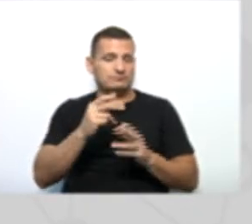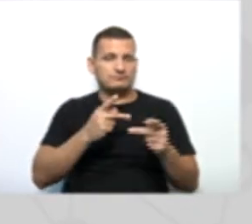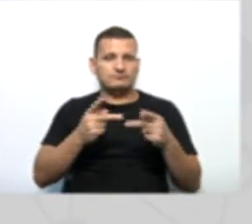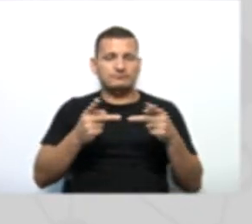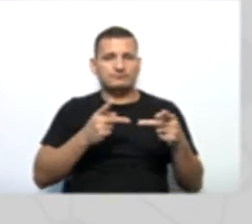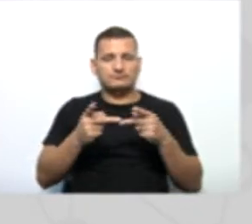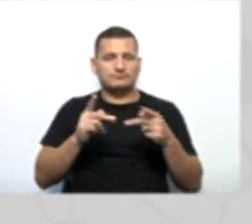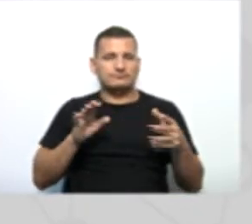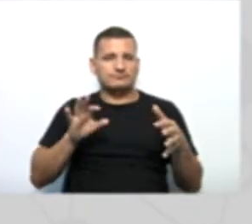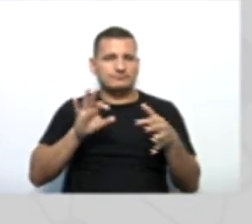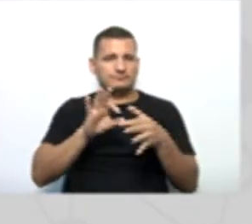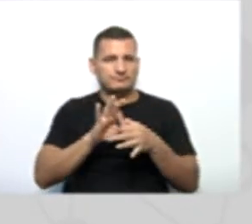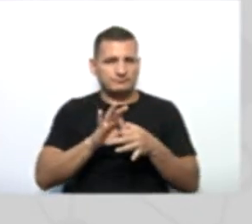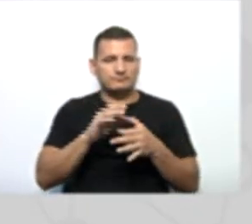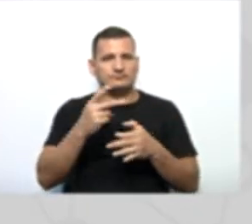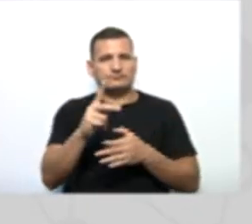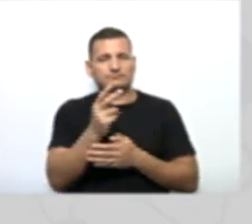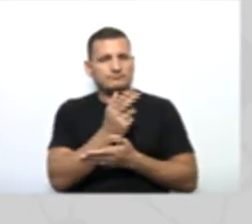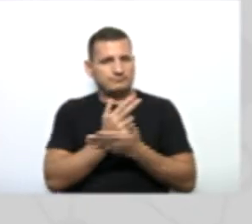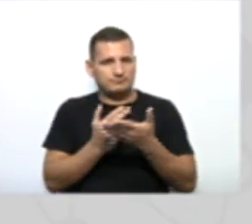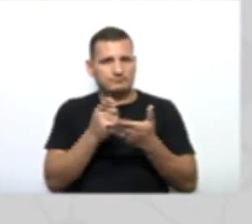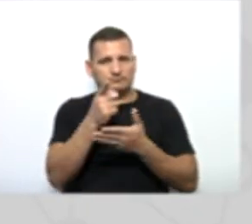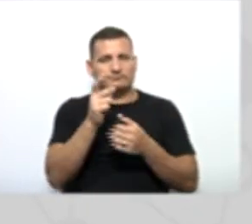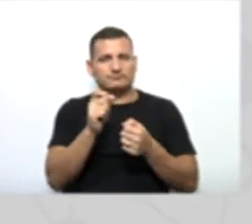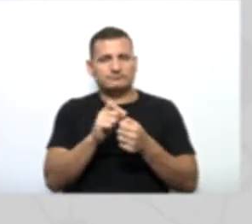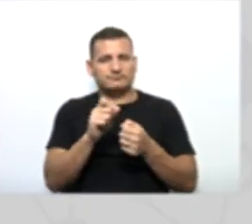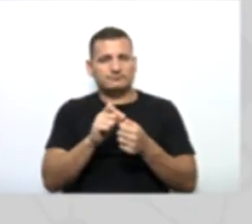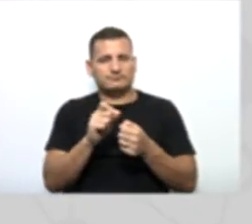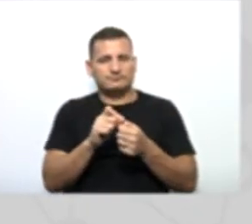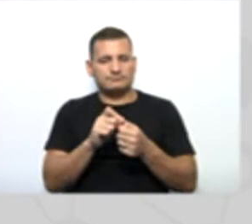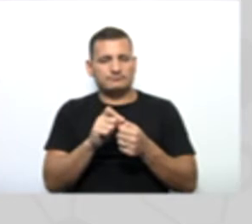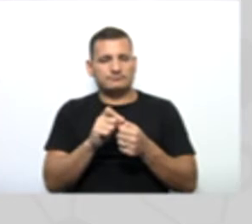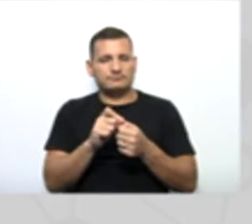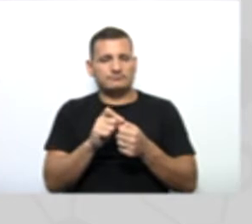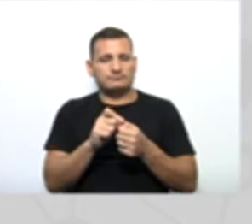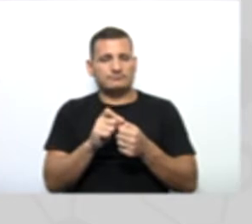né, integrador aí, para o seu mapinha que você vai fazer para o mapa de risco,